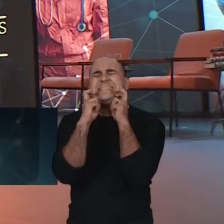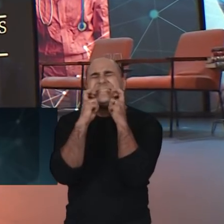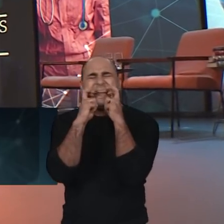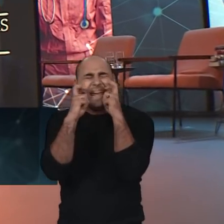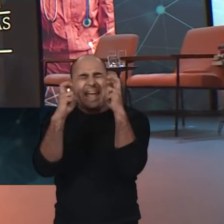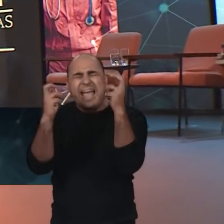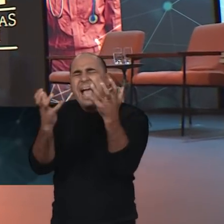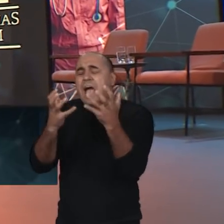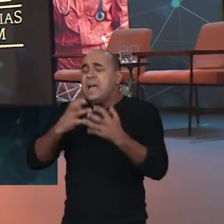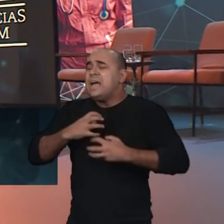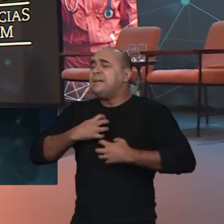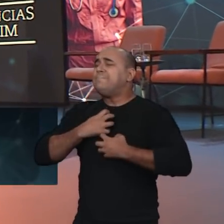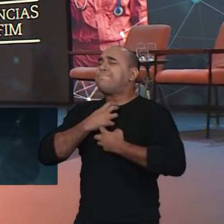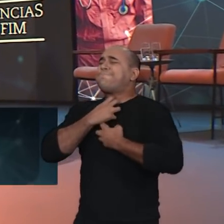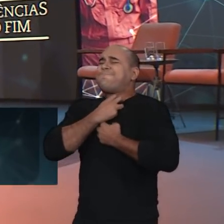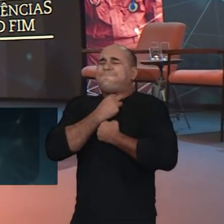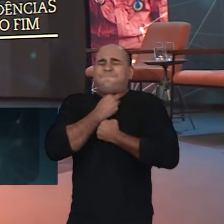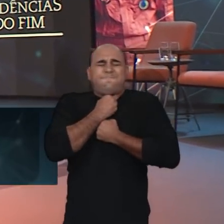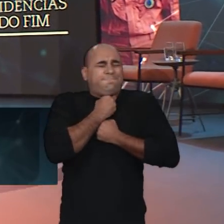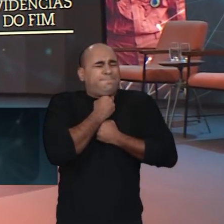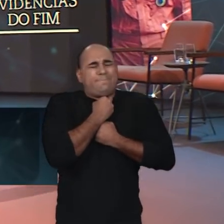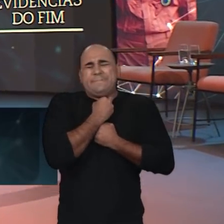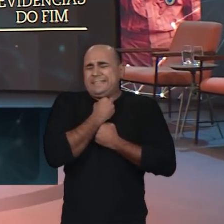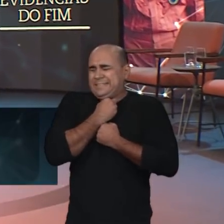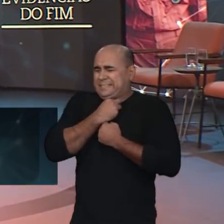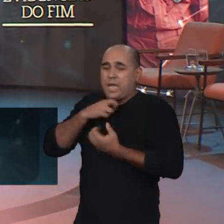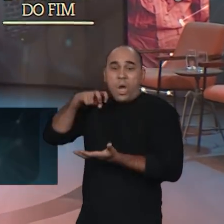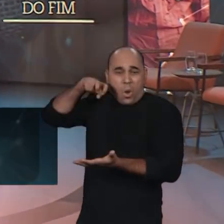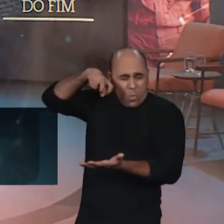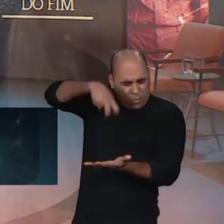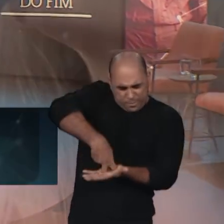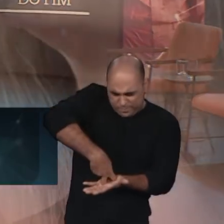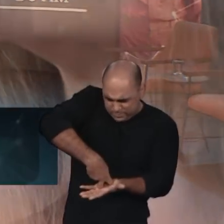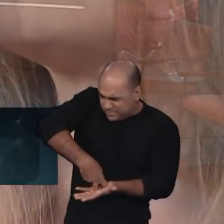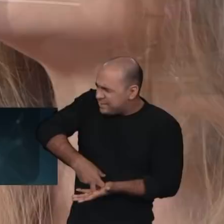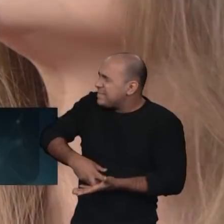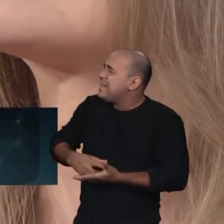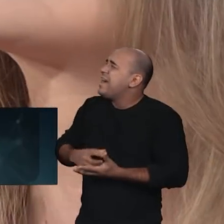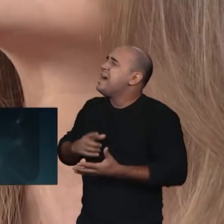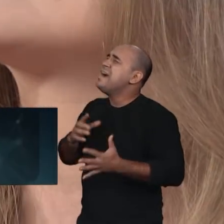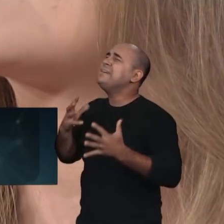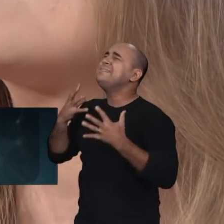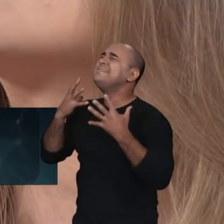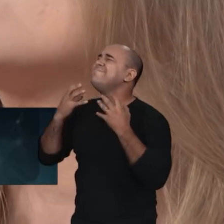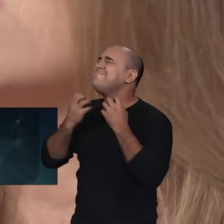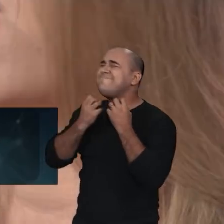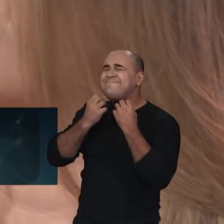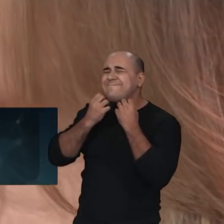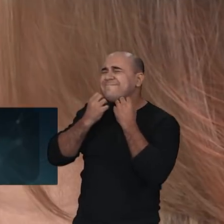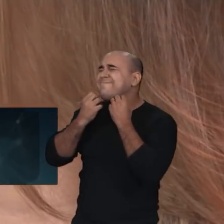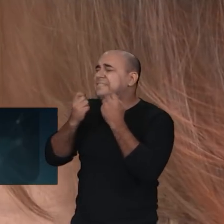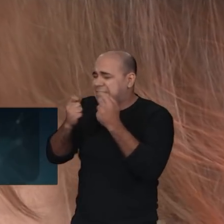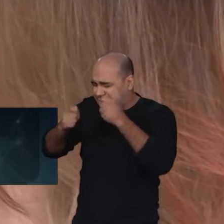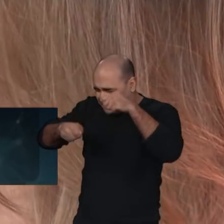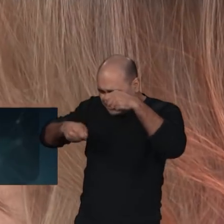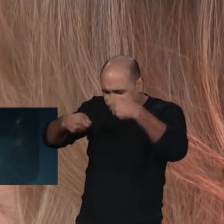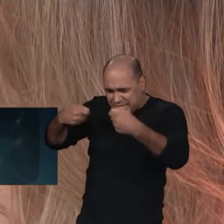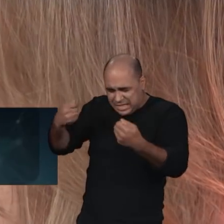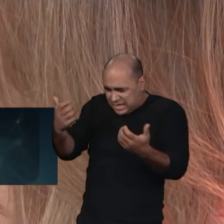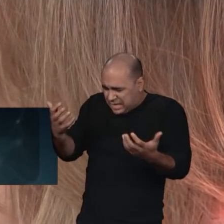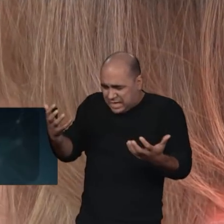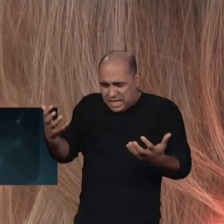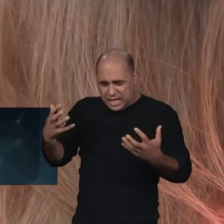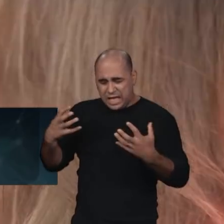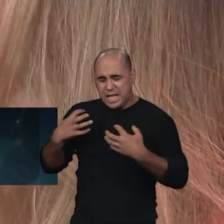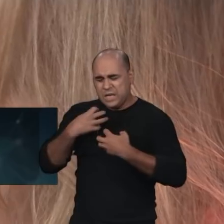Ajoelhado ali eu fiquei e não quis te questionar em nada. A forma que